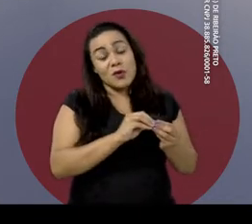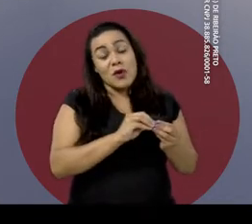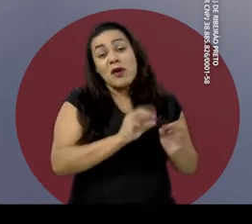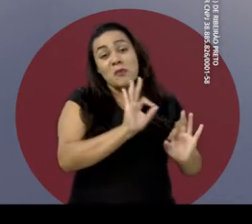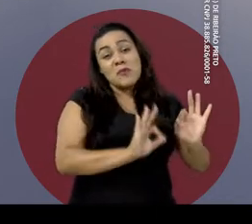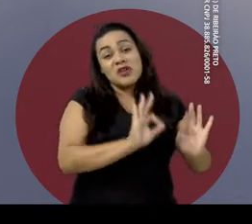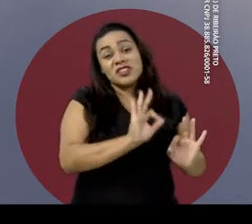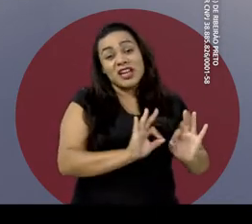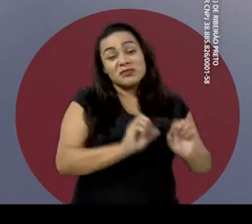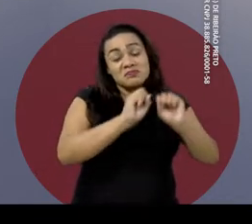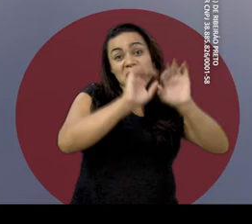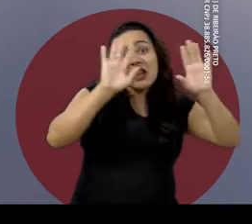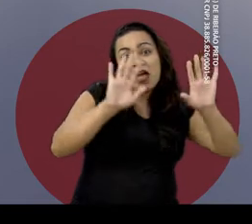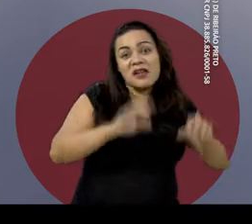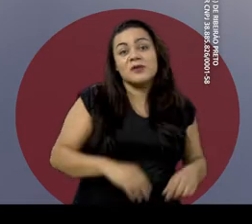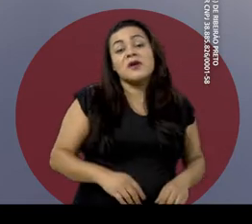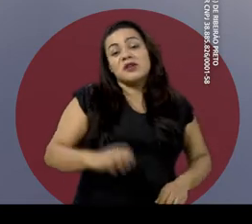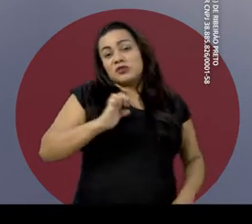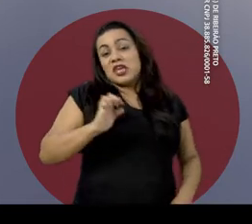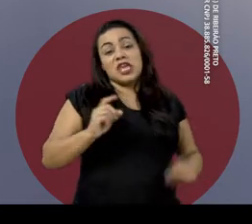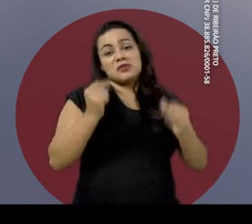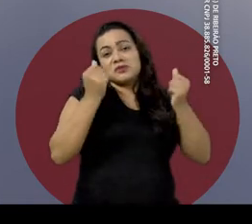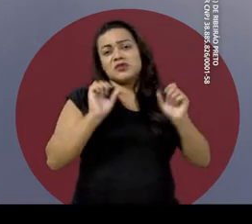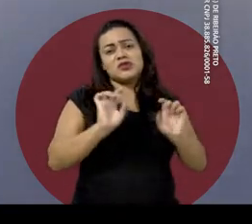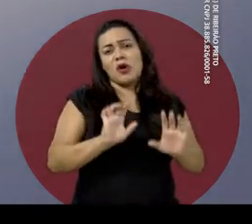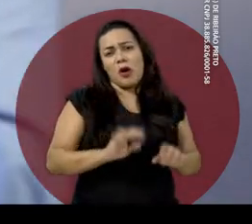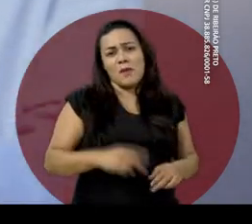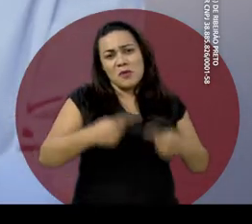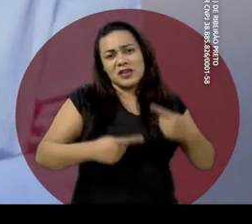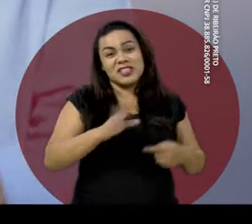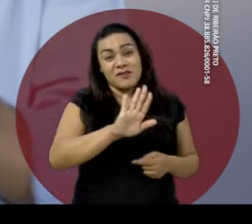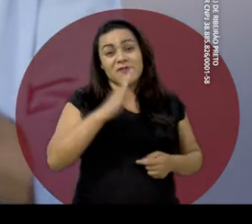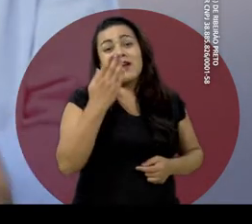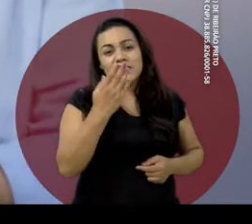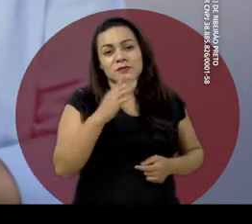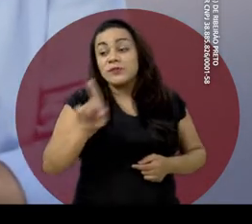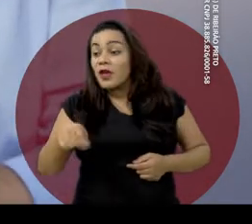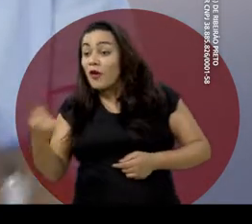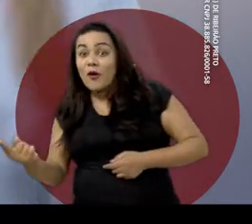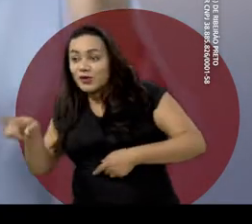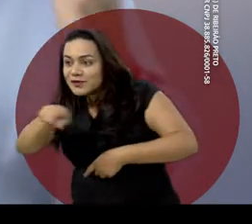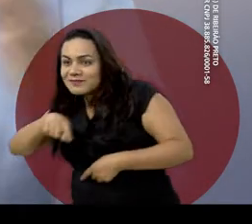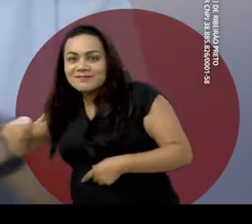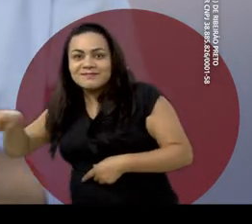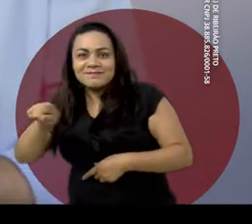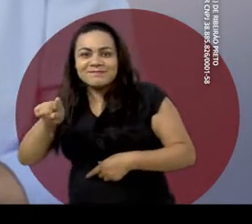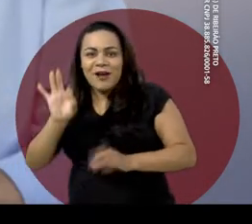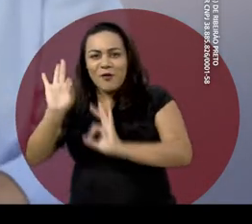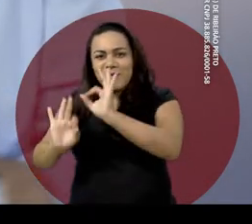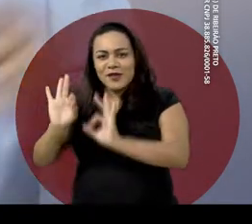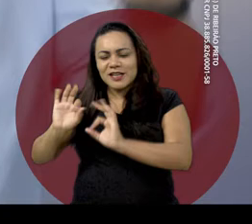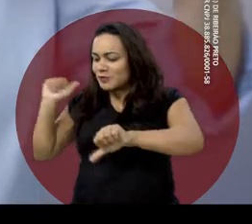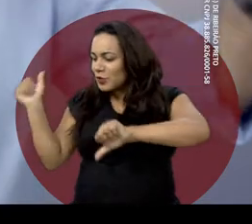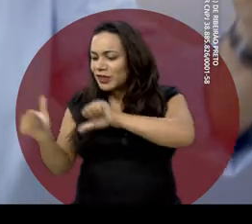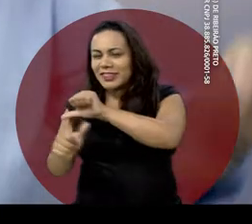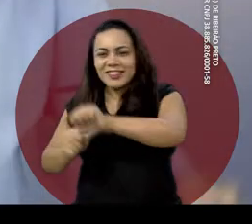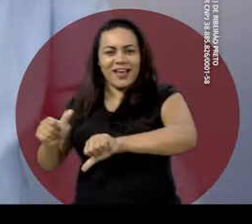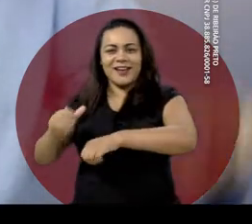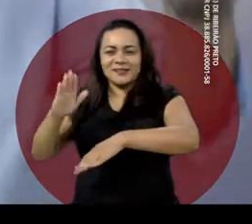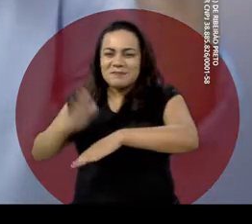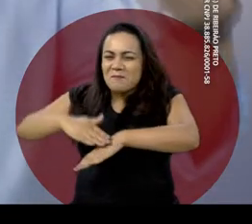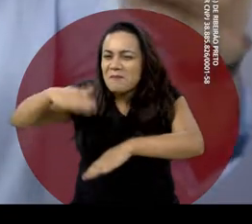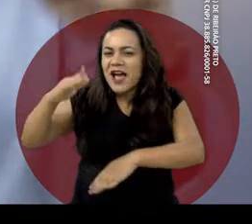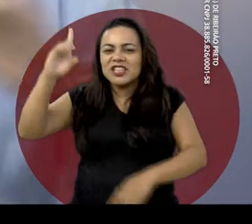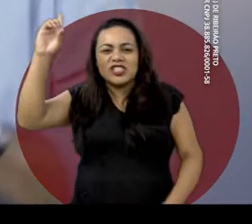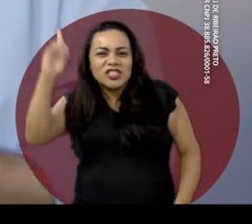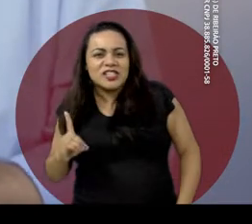um projeto claramente elitista de perfil neoliberal. De outro lado, o nosso projeto, o projeto da mudança, com mais